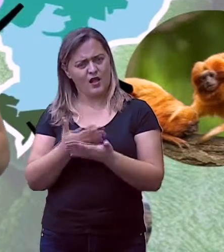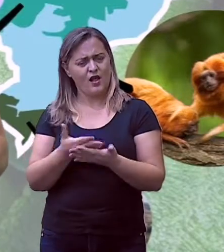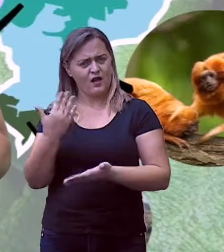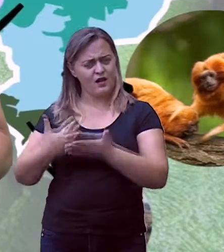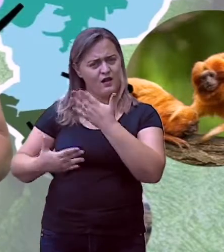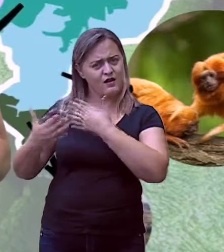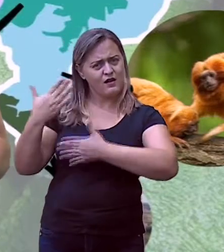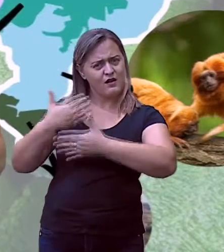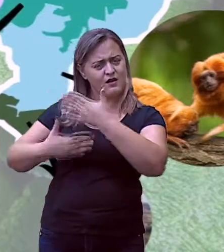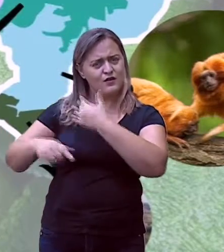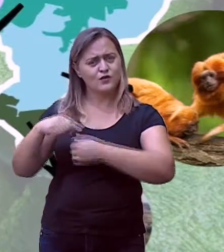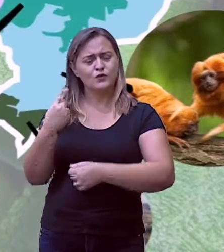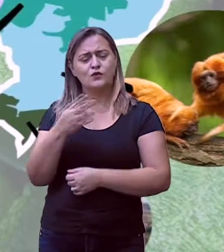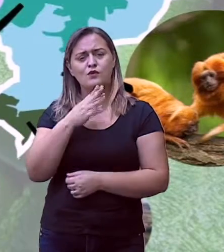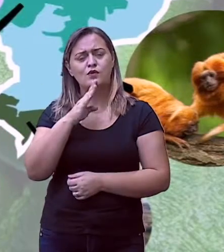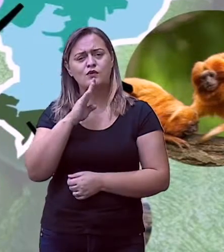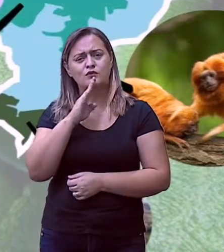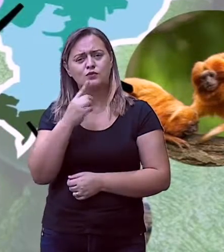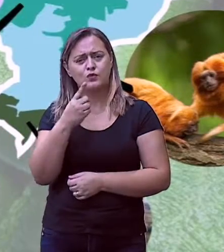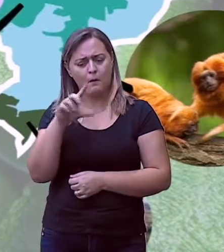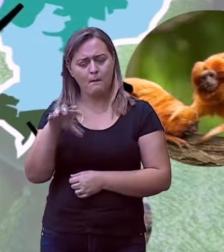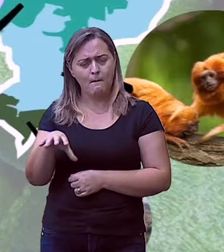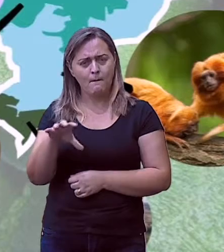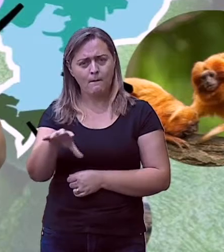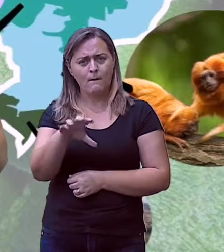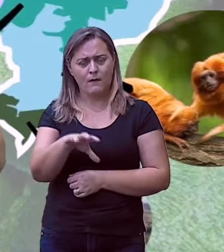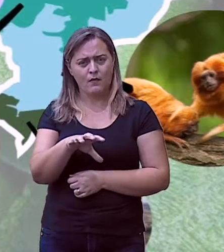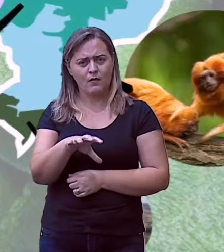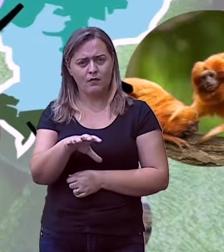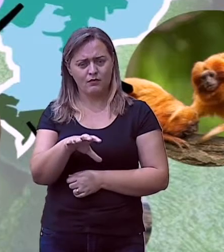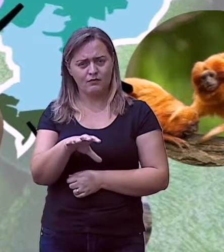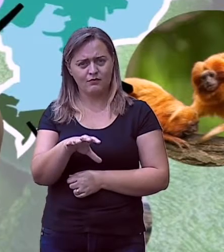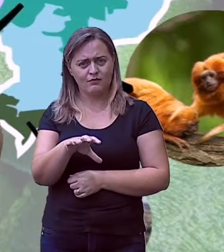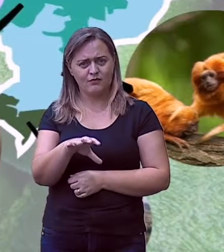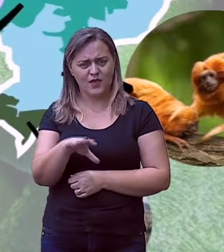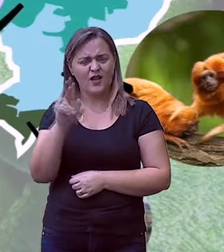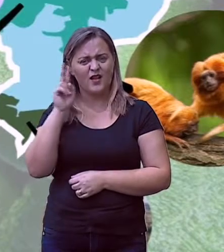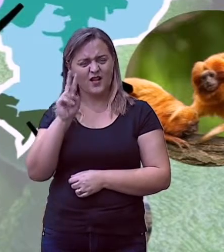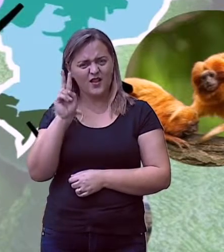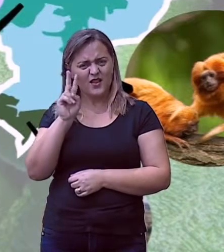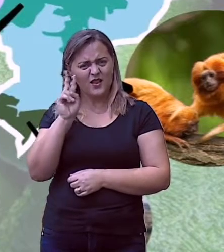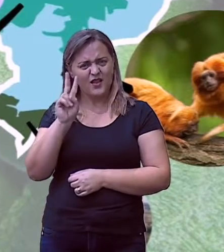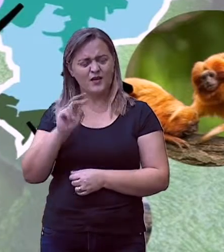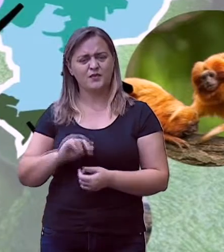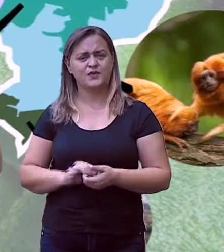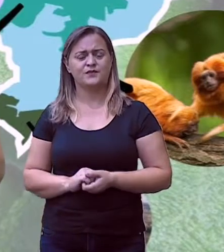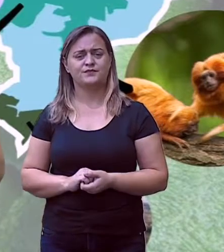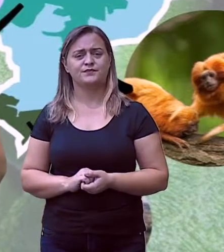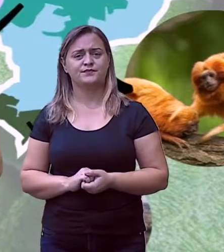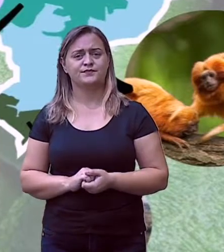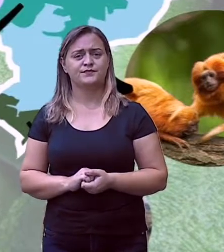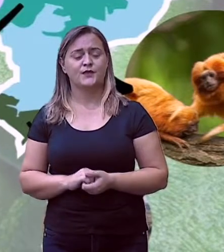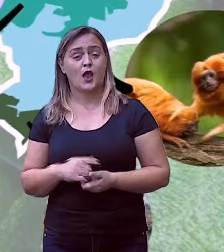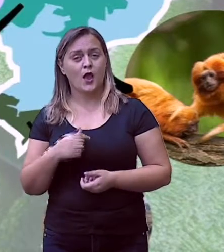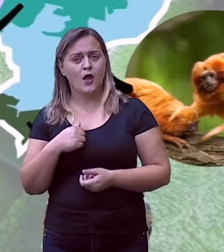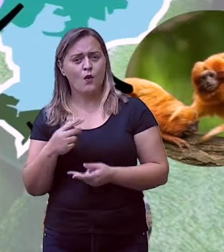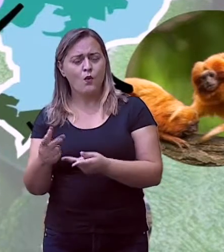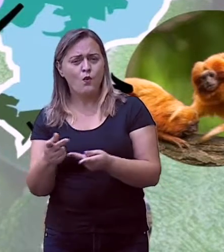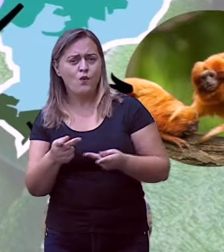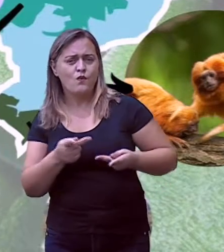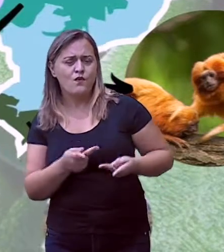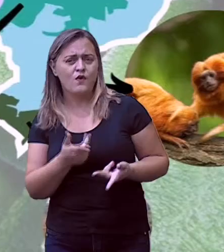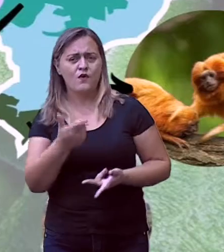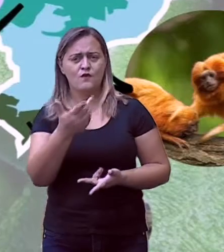falou um pouquinho de um bioma e eu convidei vocês a virem comigo para a gente lembrar mais um pouquinho do que é esse